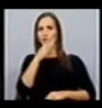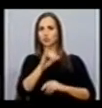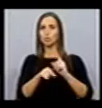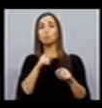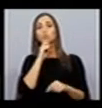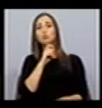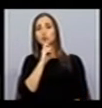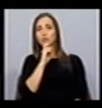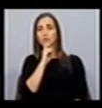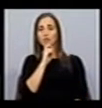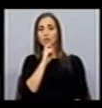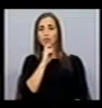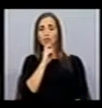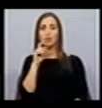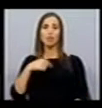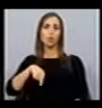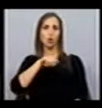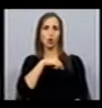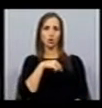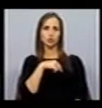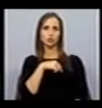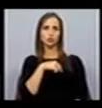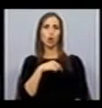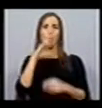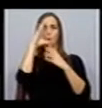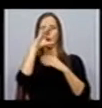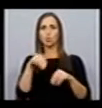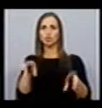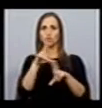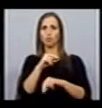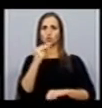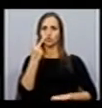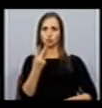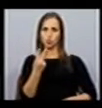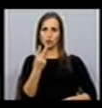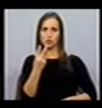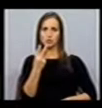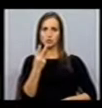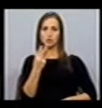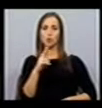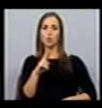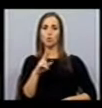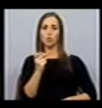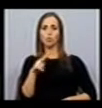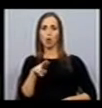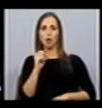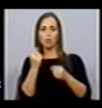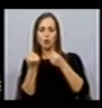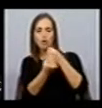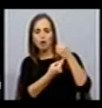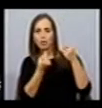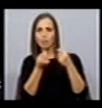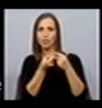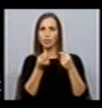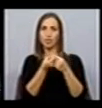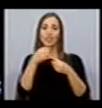provavelmente, teremos 2 novas luas que orbitam Urano muito, muito próximo do mesmo, dentro do